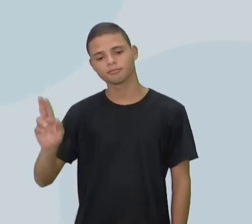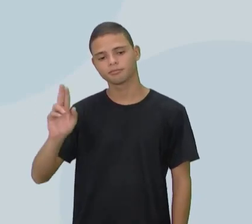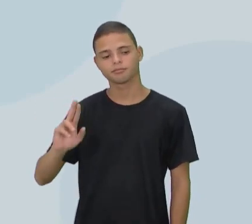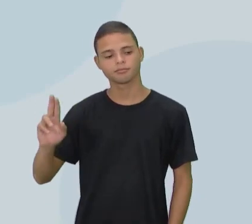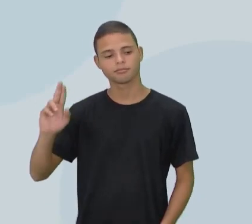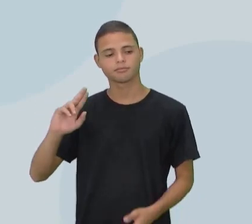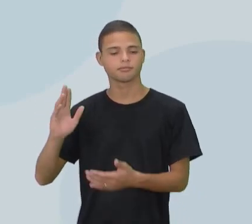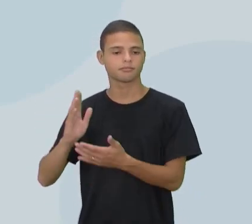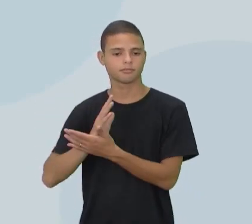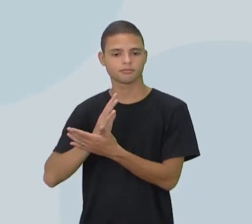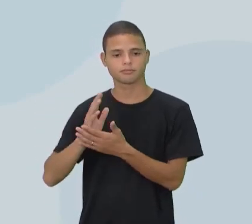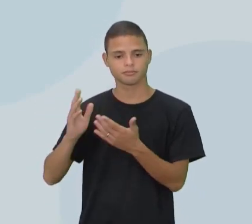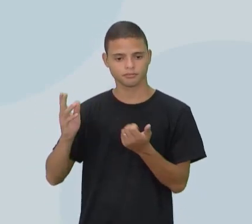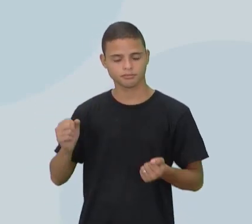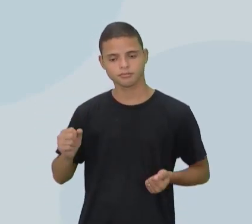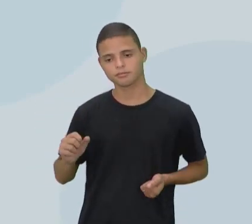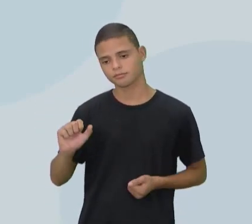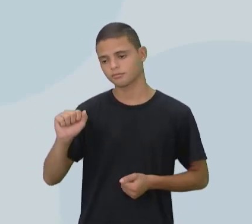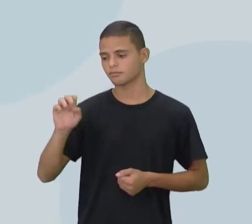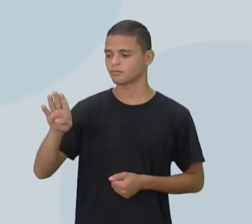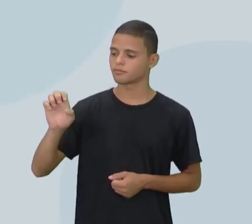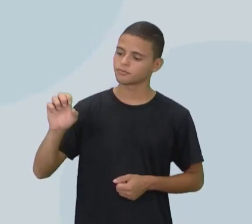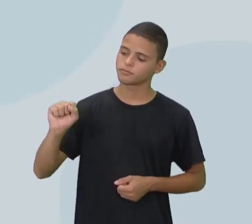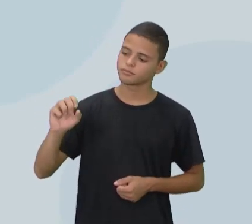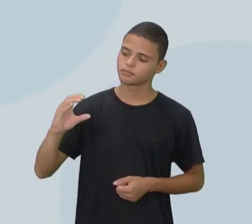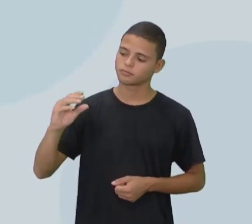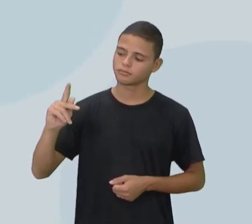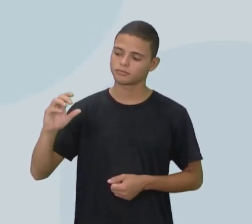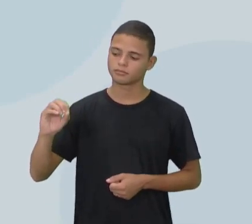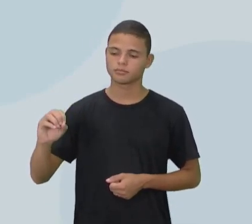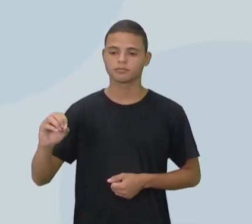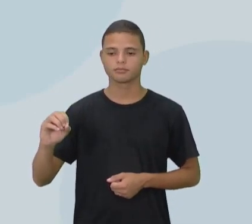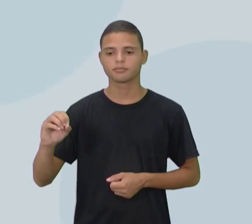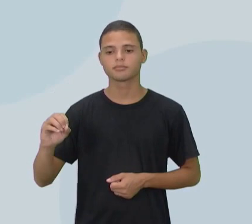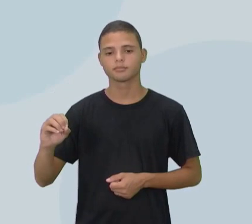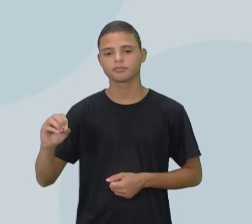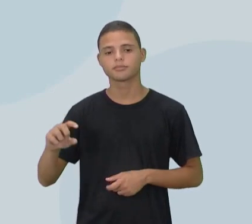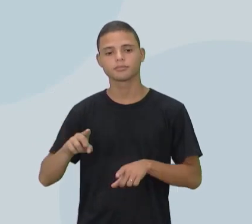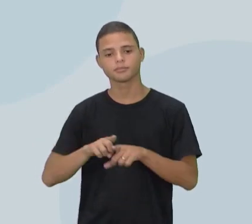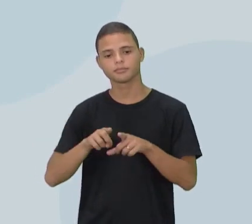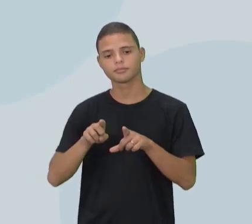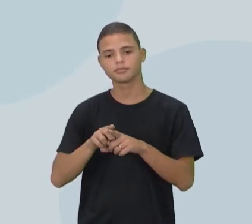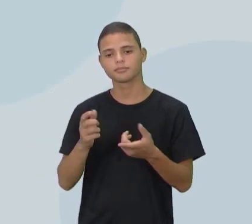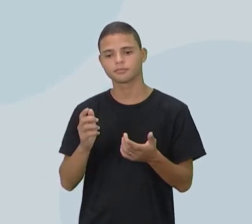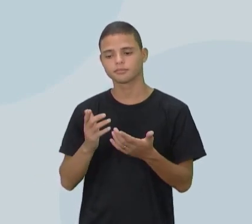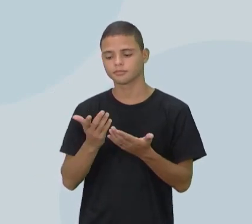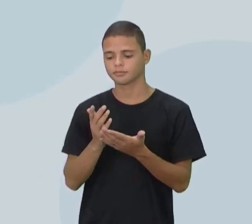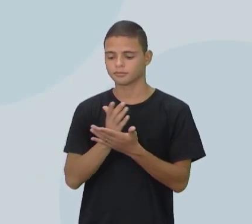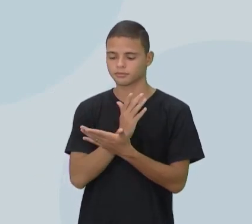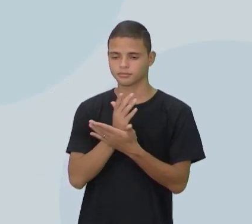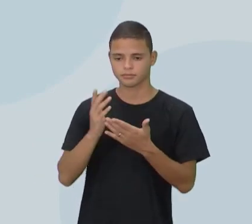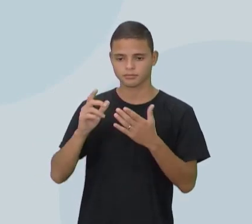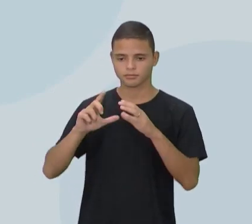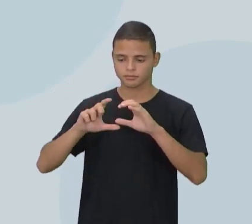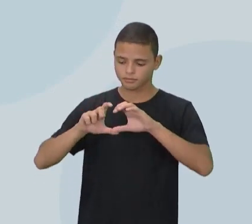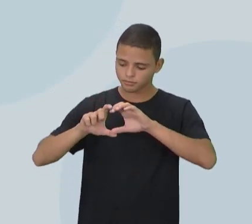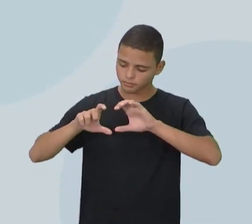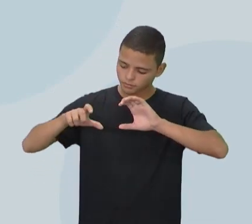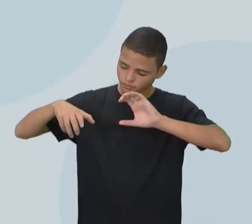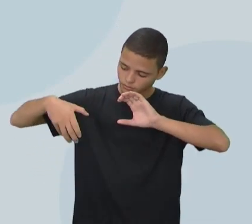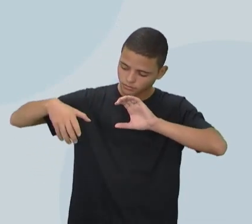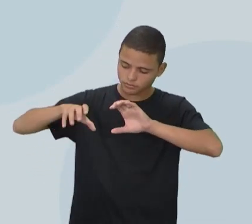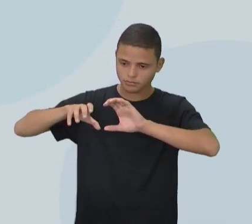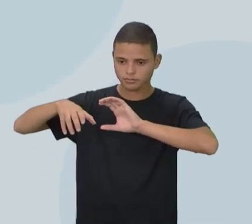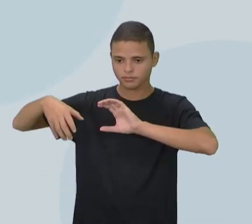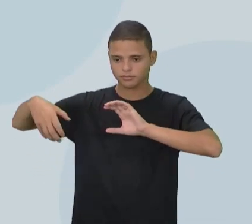contendo os abestos, né, que é o amianto, a corrosão de tubos e de fibrocimento, que